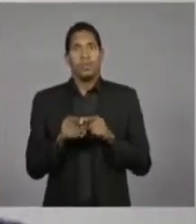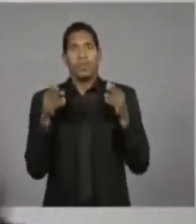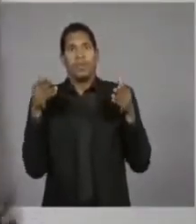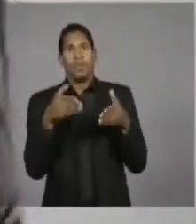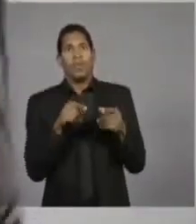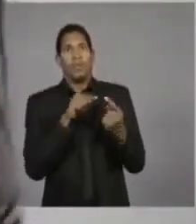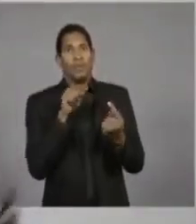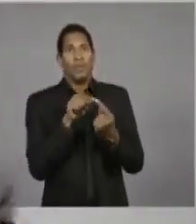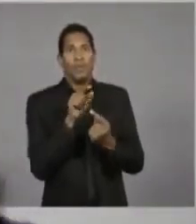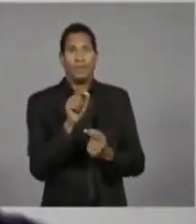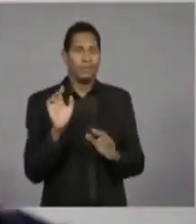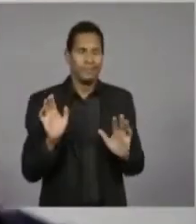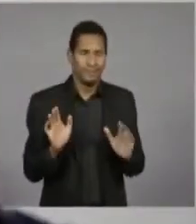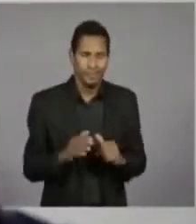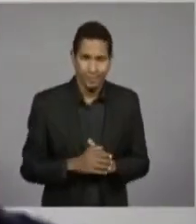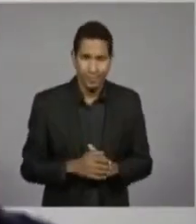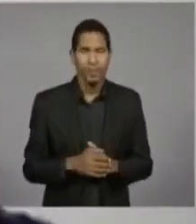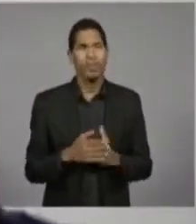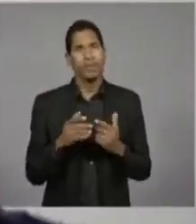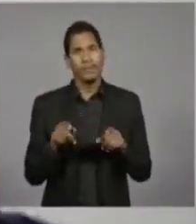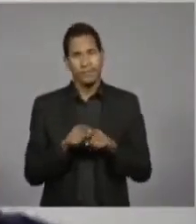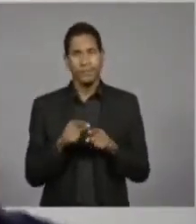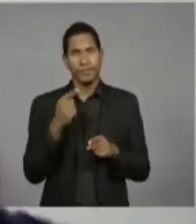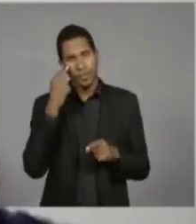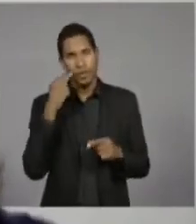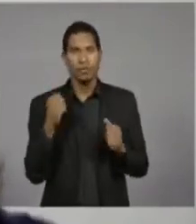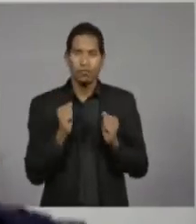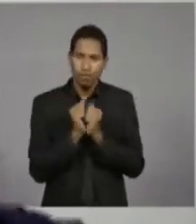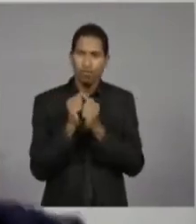né? Derrotar o inimigo em vez de